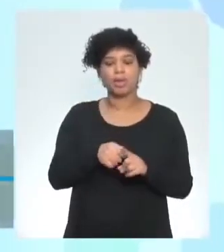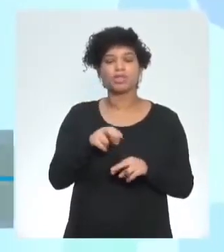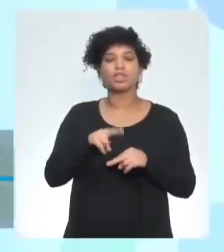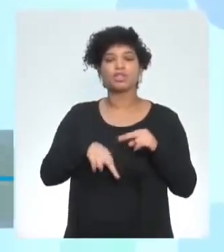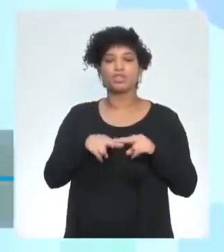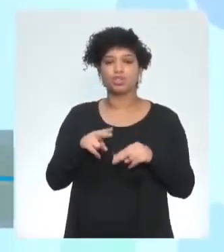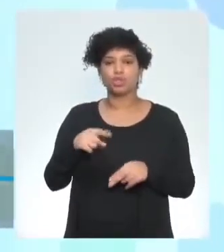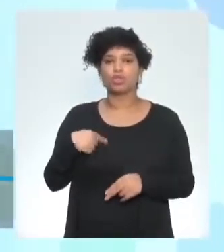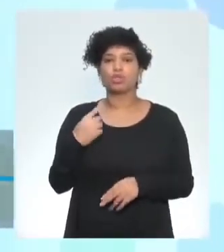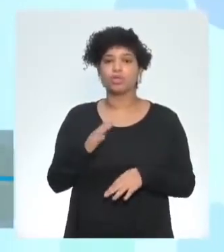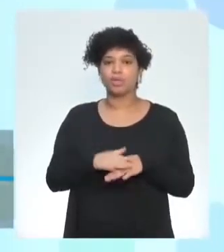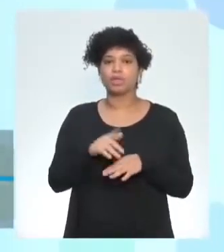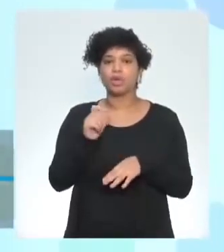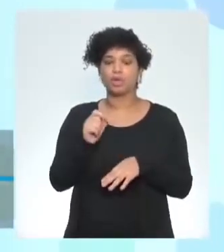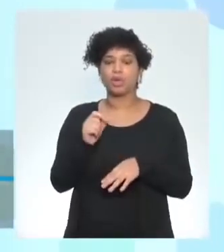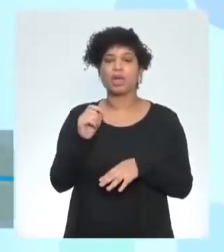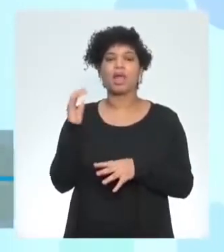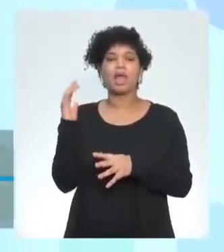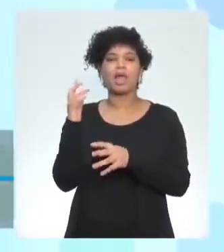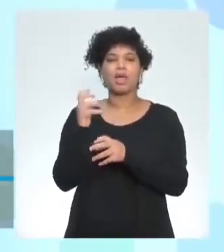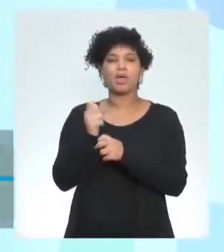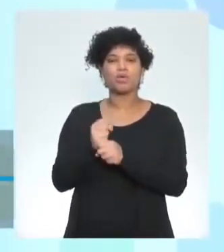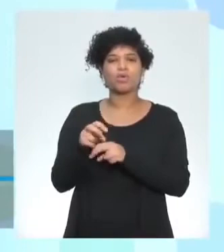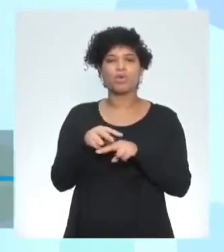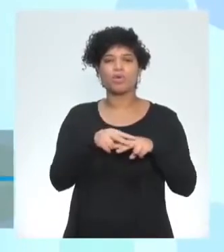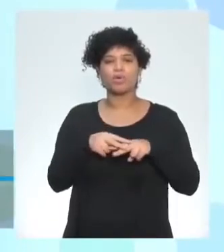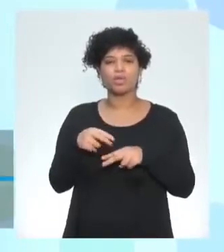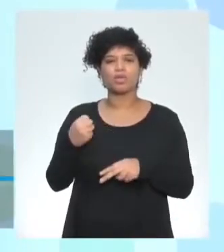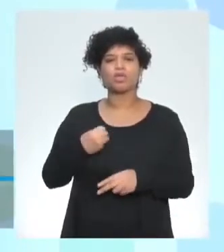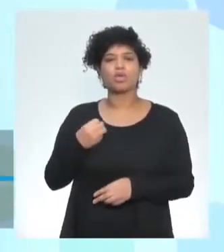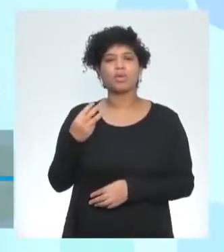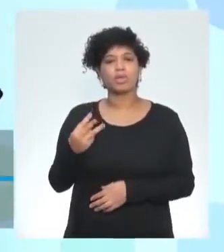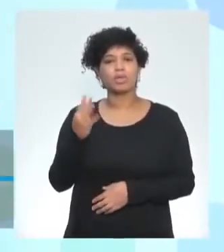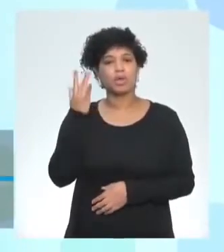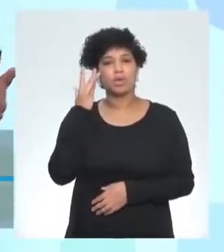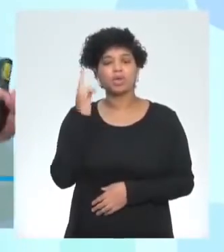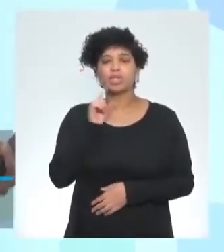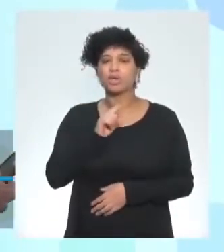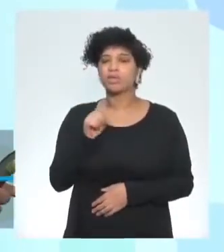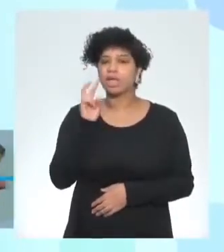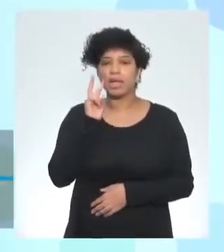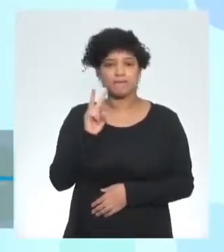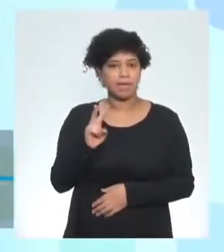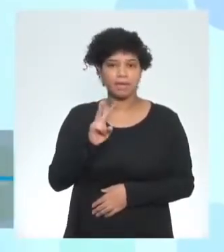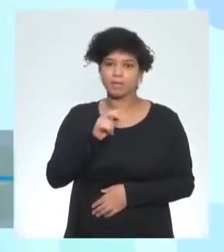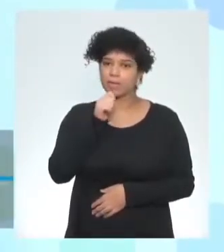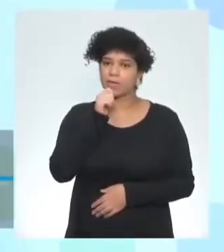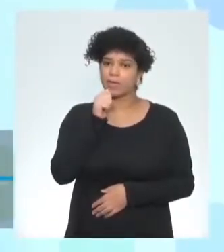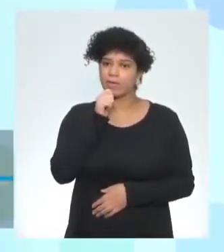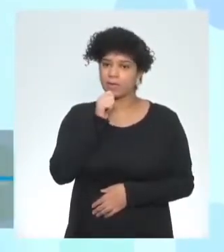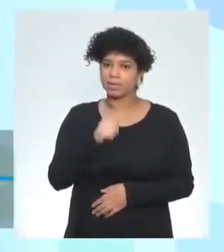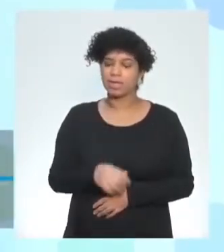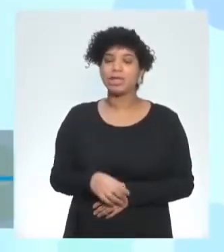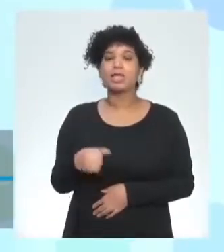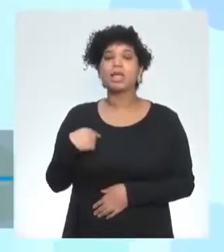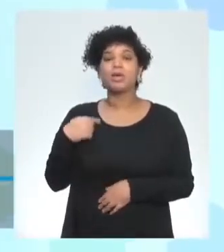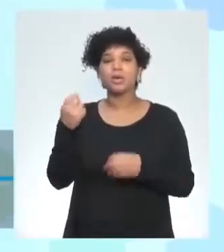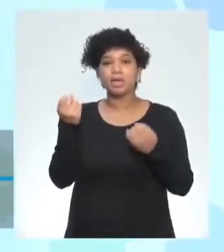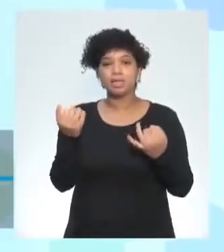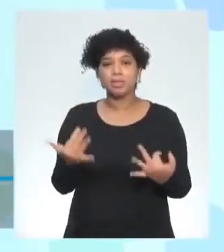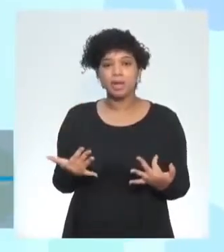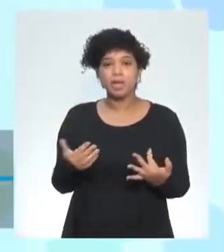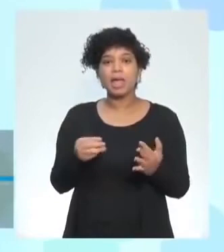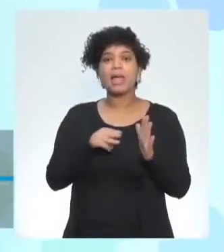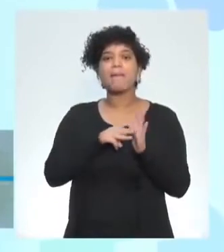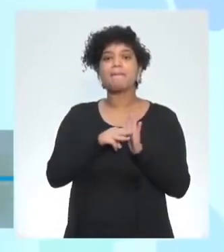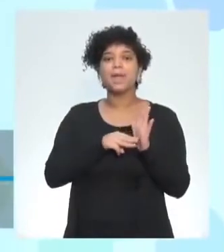uma aula chamada Retomada 3. É muito provável que vocês, professores, não tenham visto esta aula, onde eu expliquei esse método,